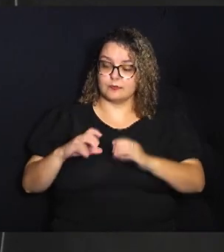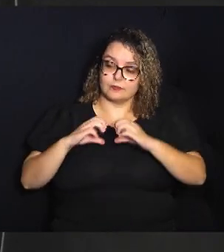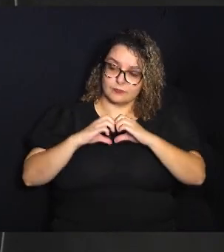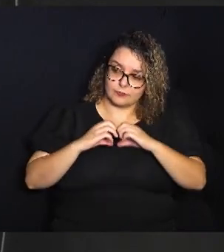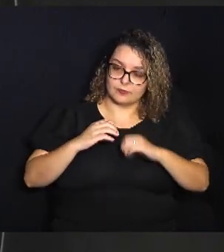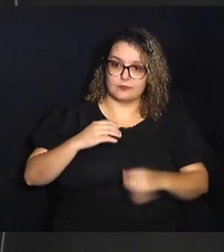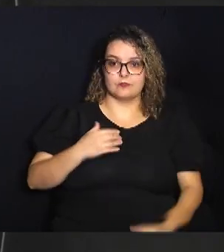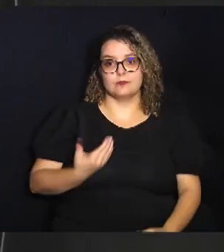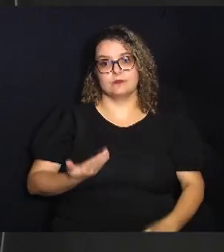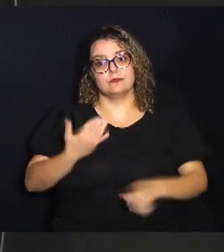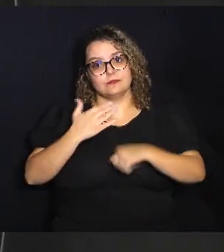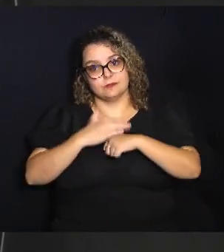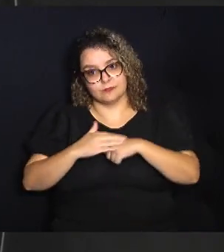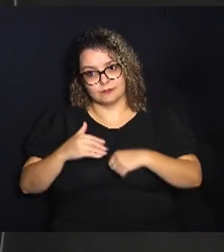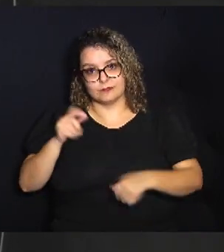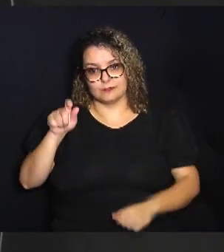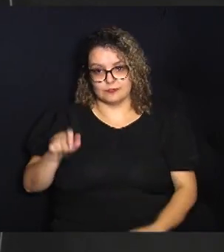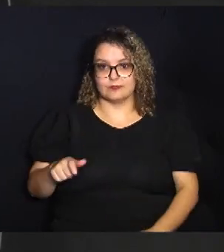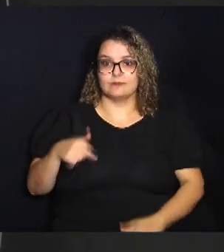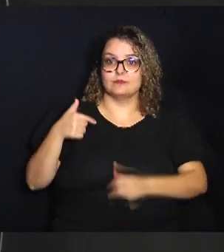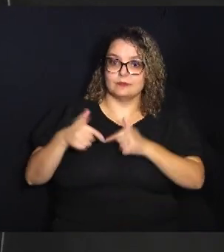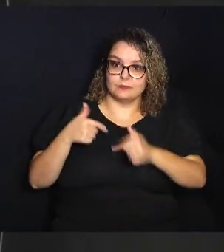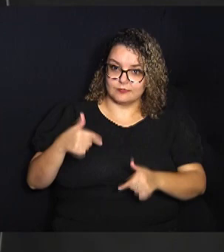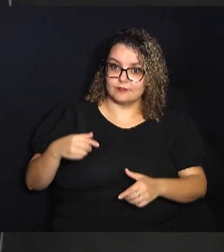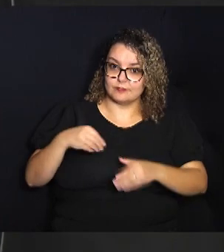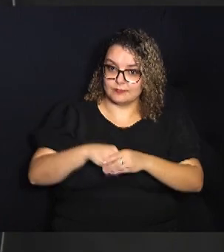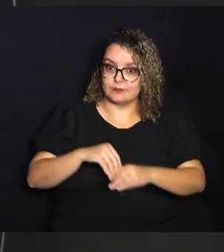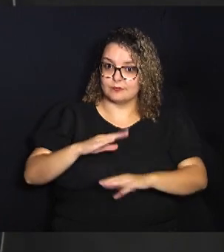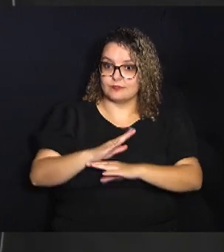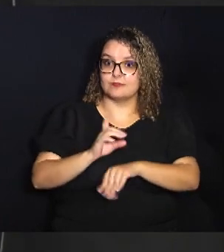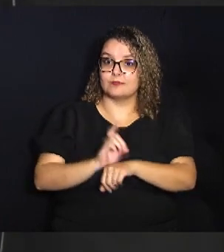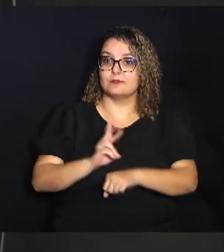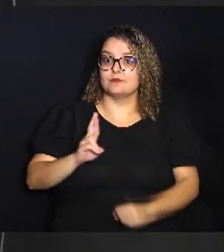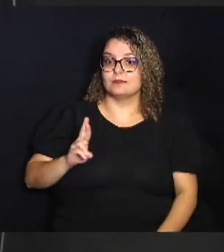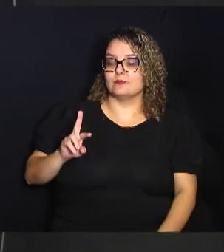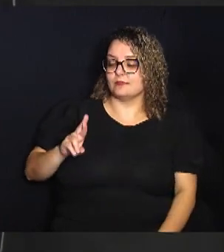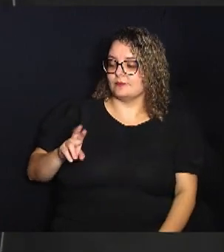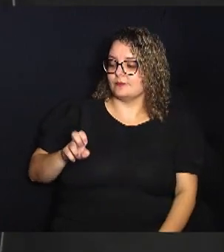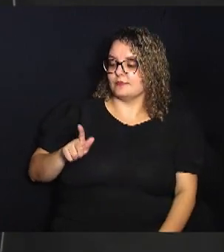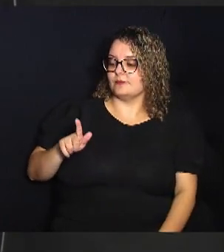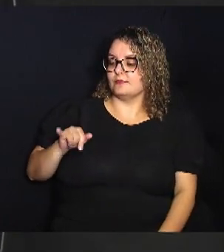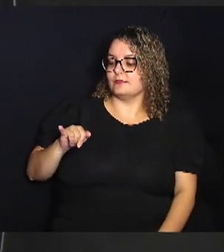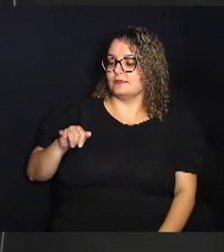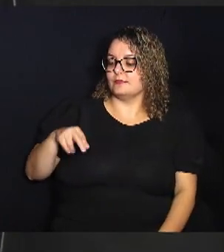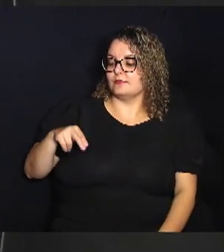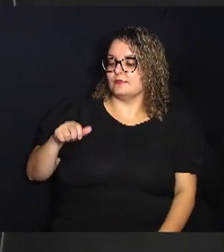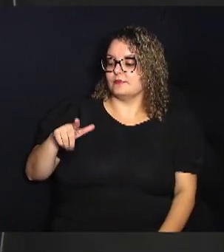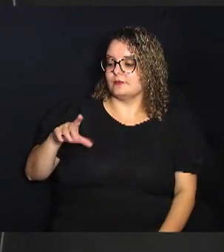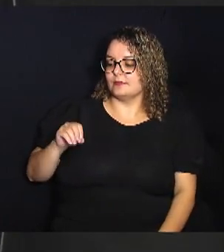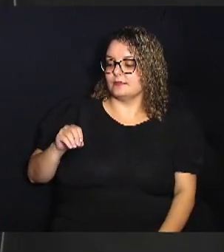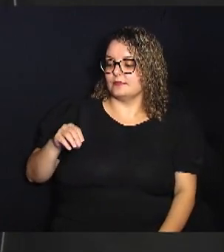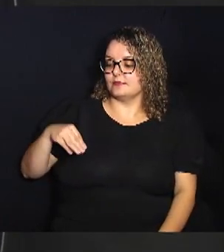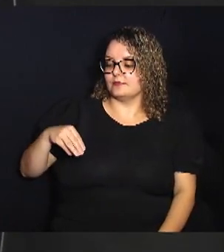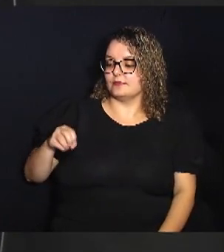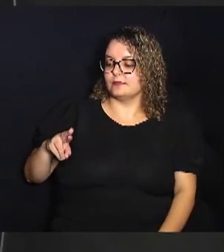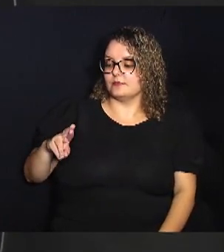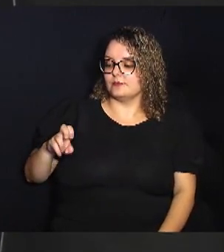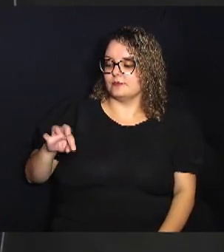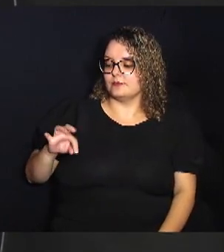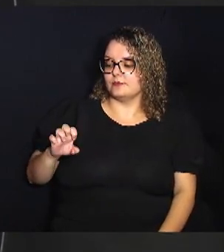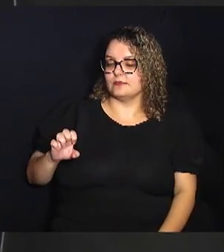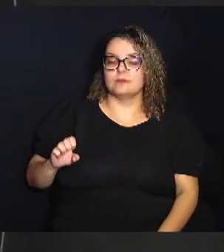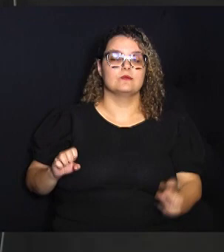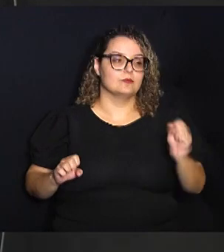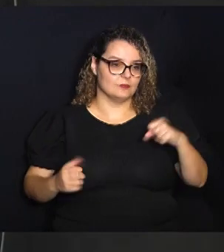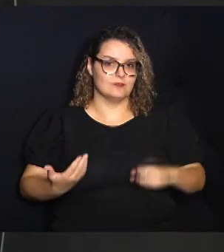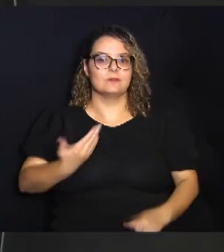por ela e, por sinal, trabalhou muito tempo nessa casa, que é o Dr. Reginaldo Moretti, meu Sim. amigo particular e meu